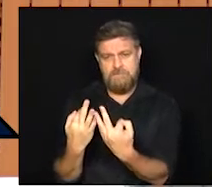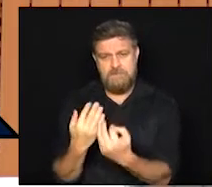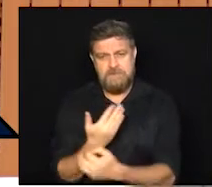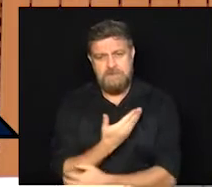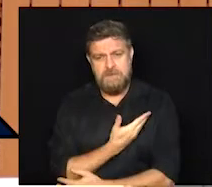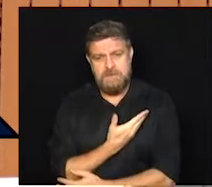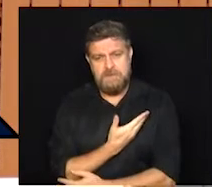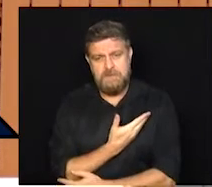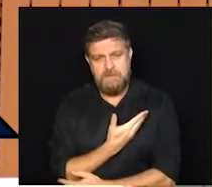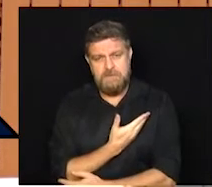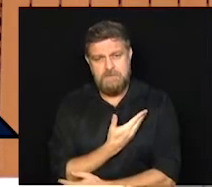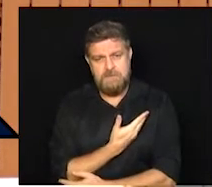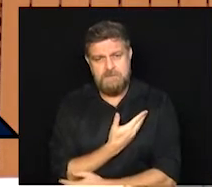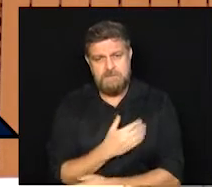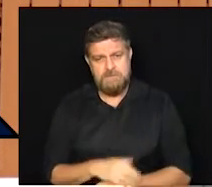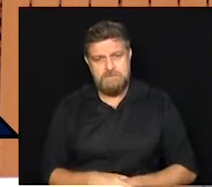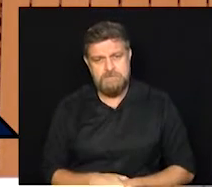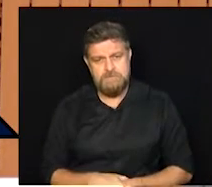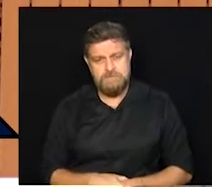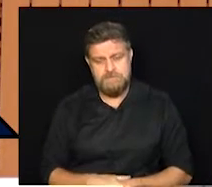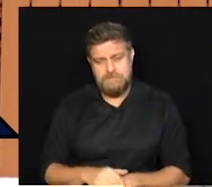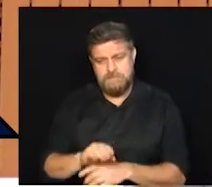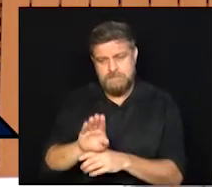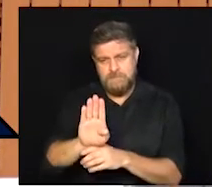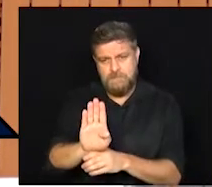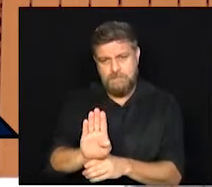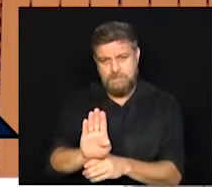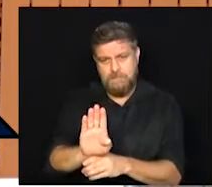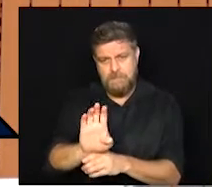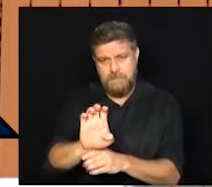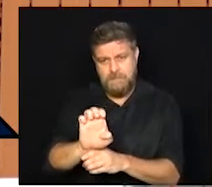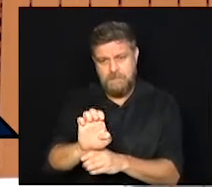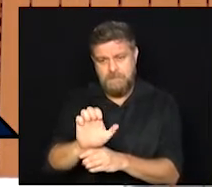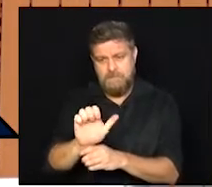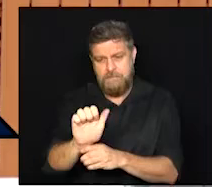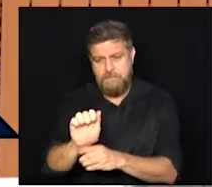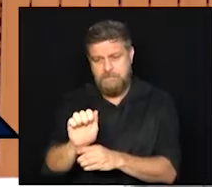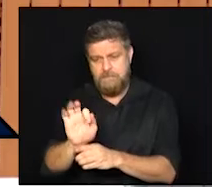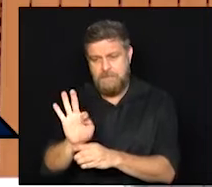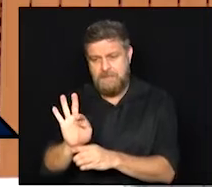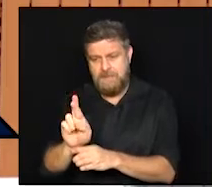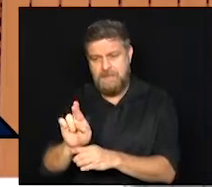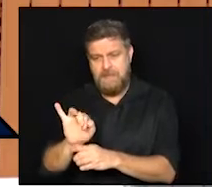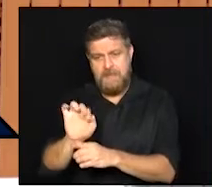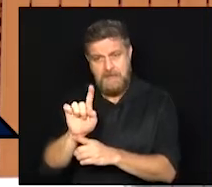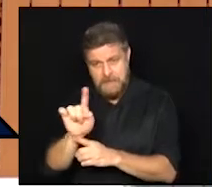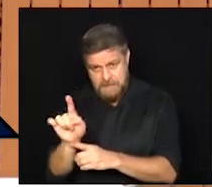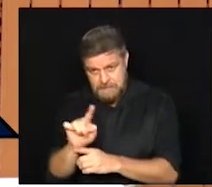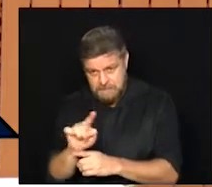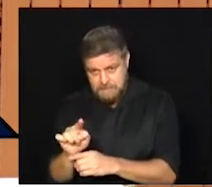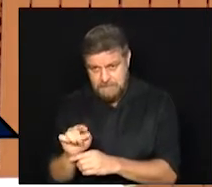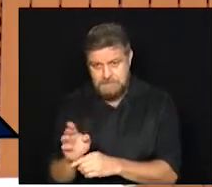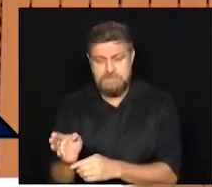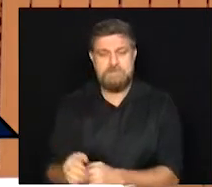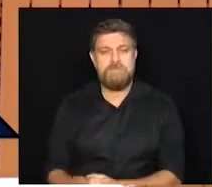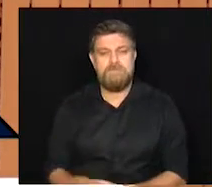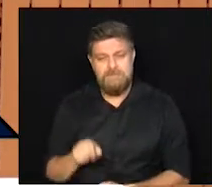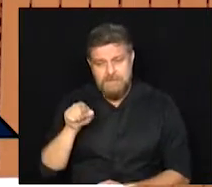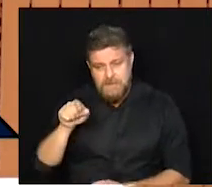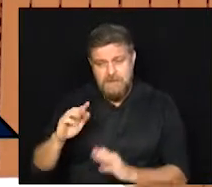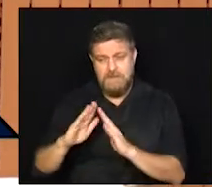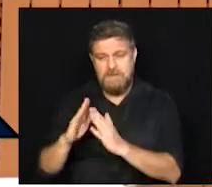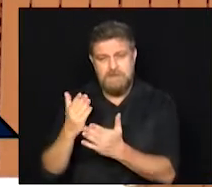amigos de Beatriz Pires Sampaio, e que ela estudou na